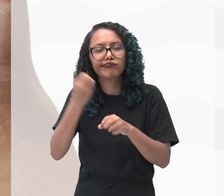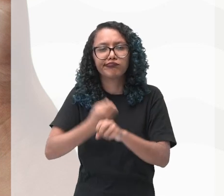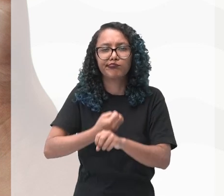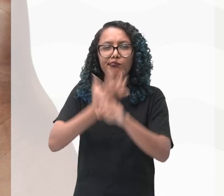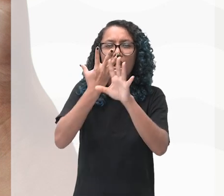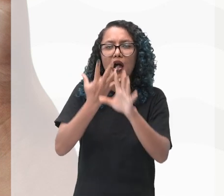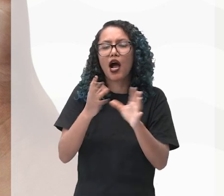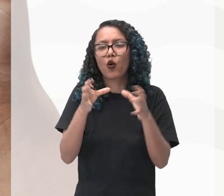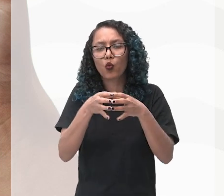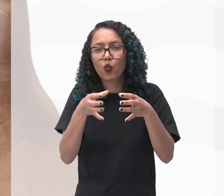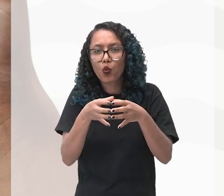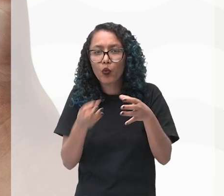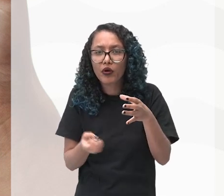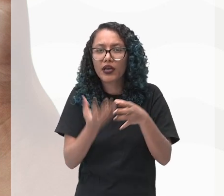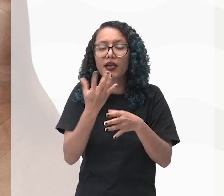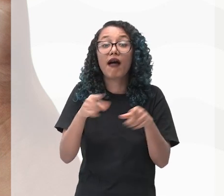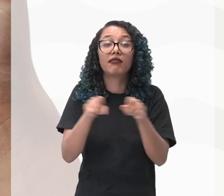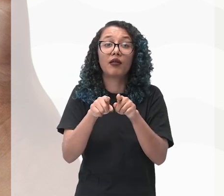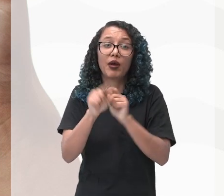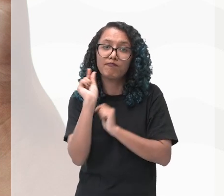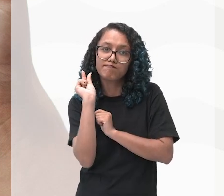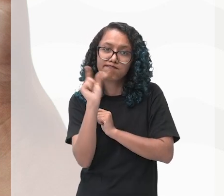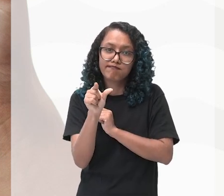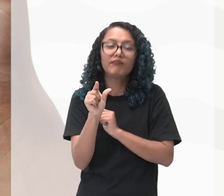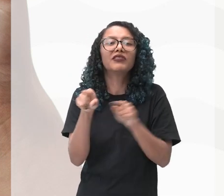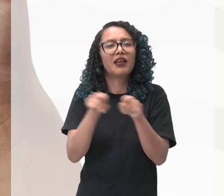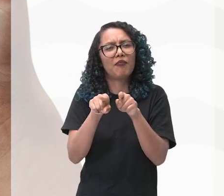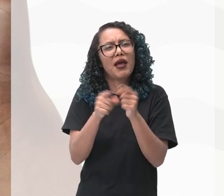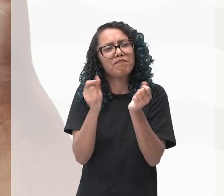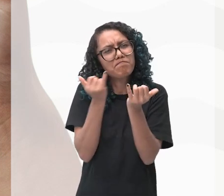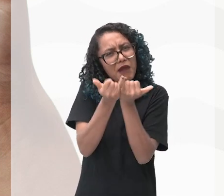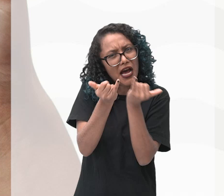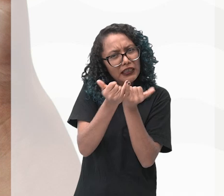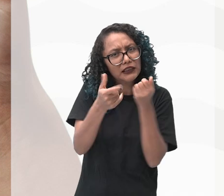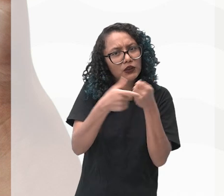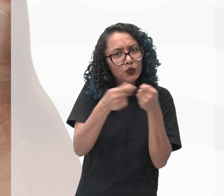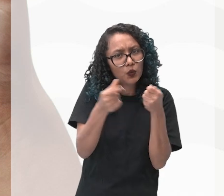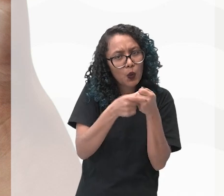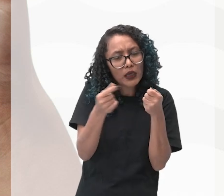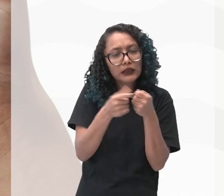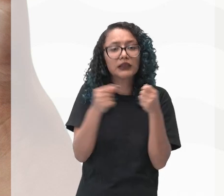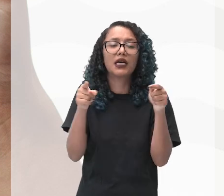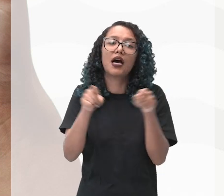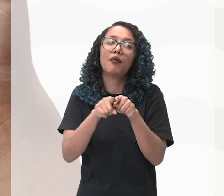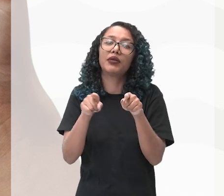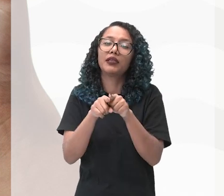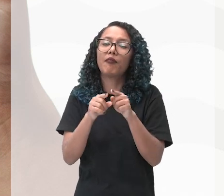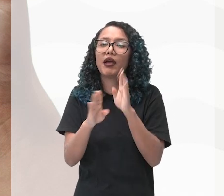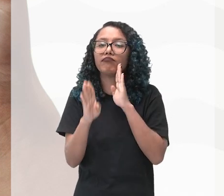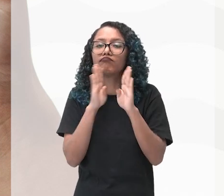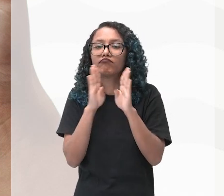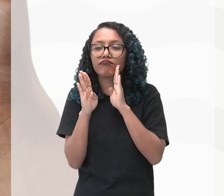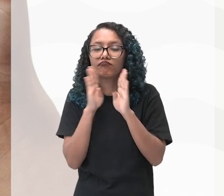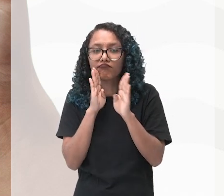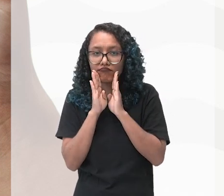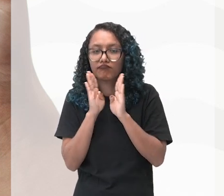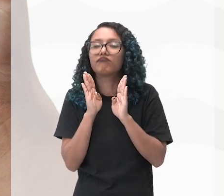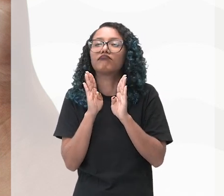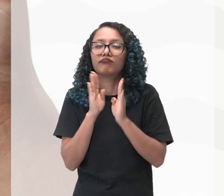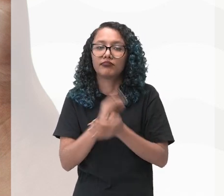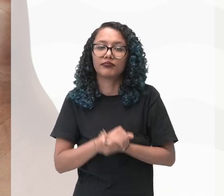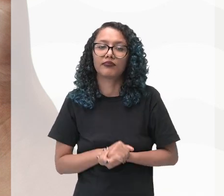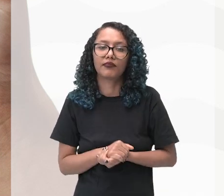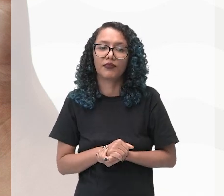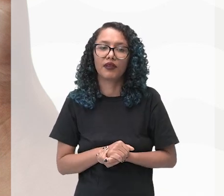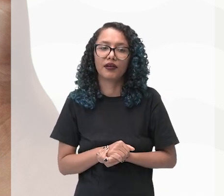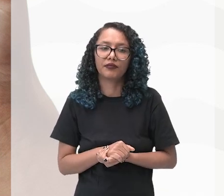de voz, de vídeo, criar grupos. O Telegram, que é muito semelhante ao WhatsApp, o